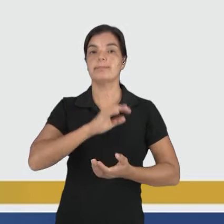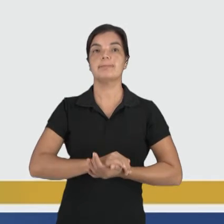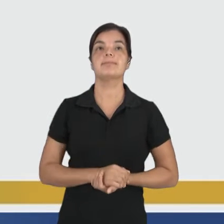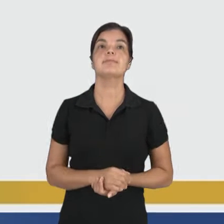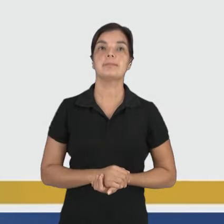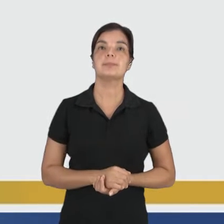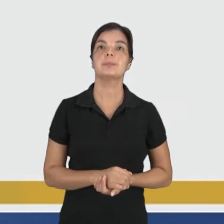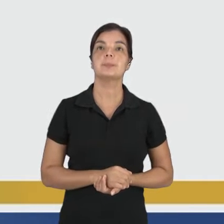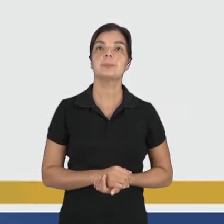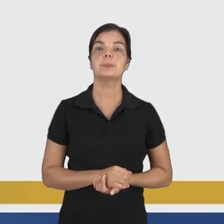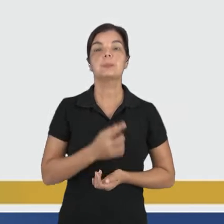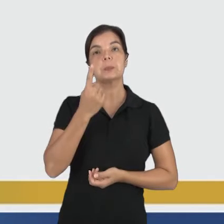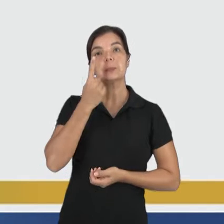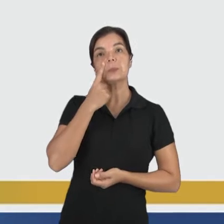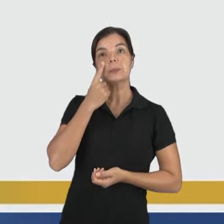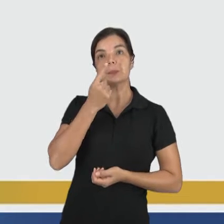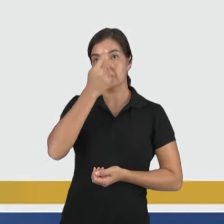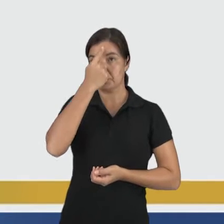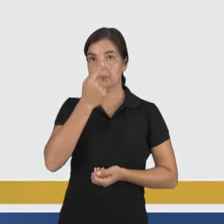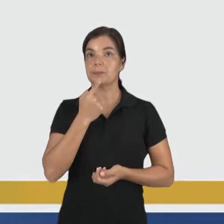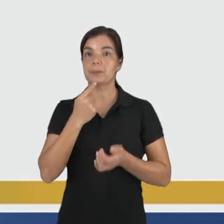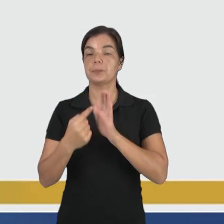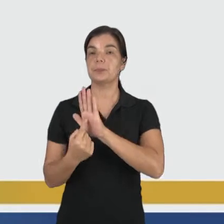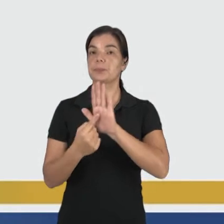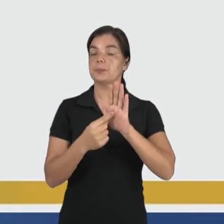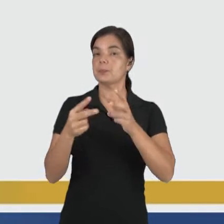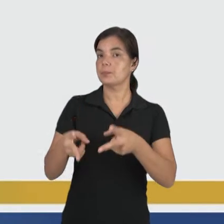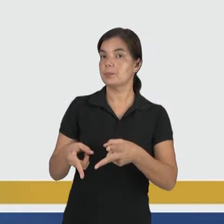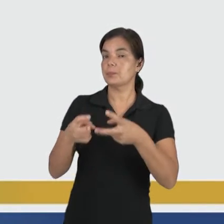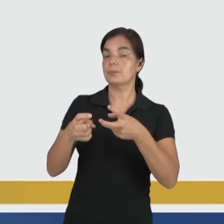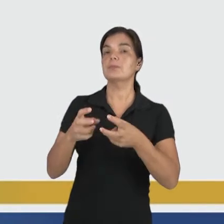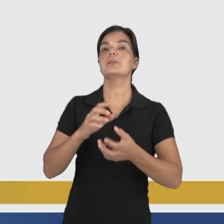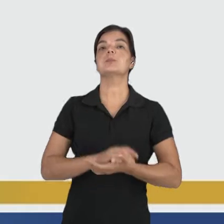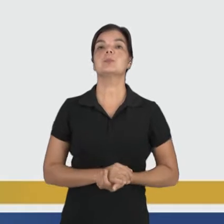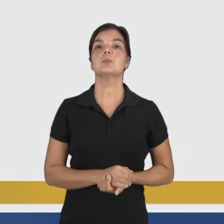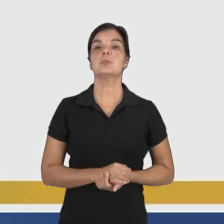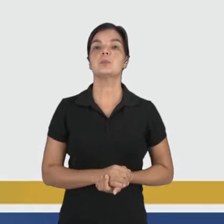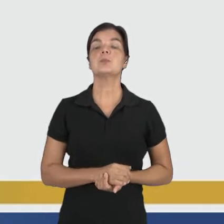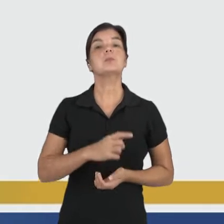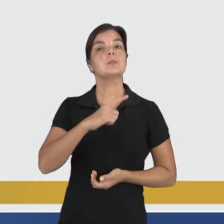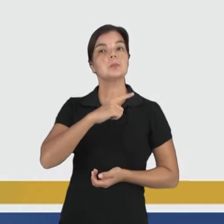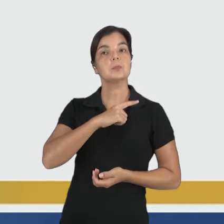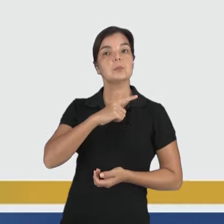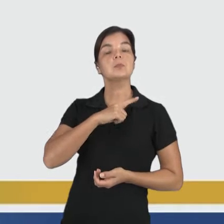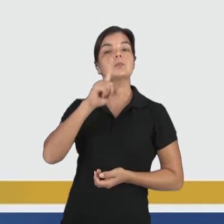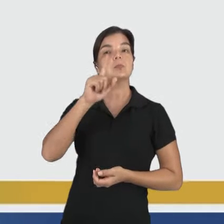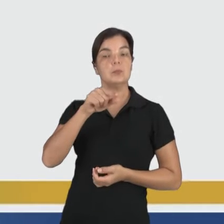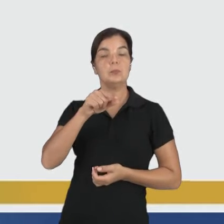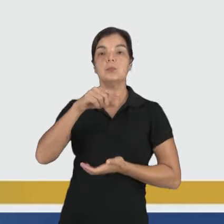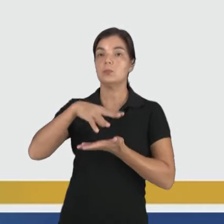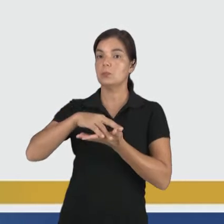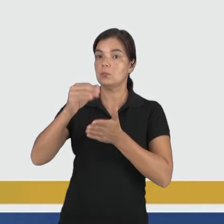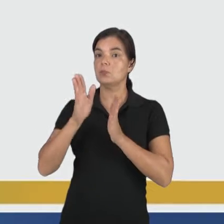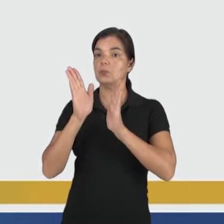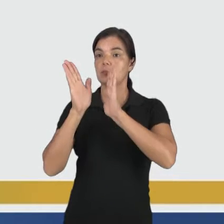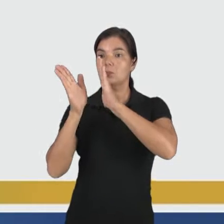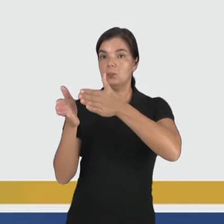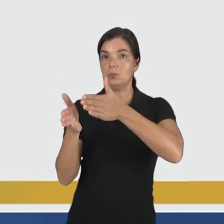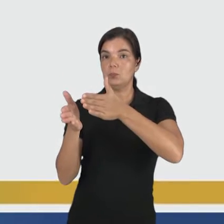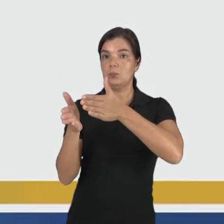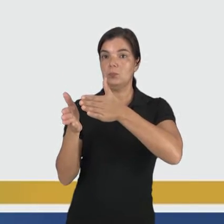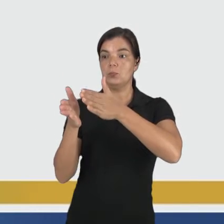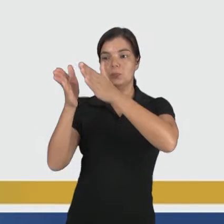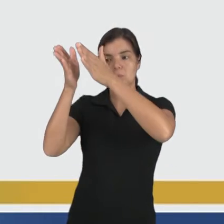cone. Então, nesse caso, vocês vão perceber na figura que ela é um tanto inclinada,